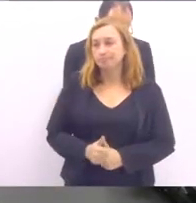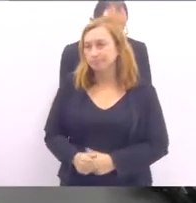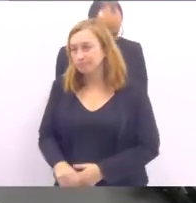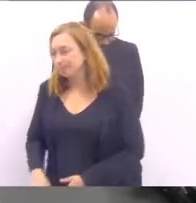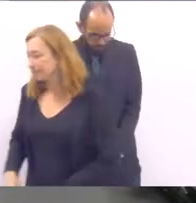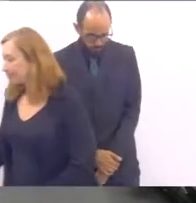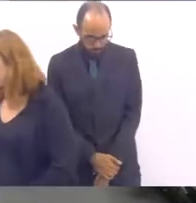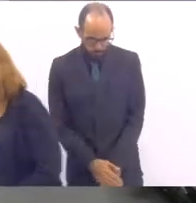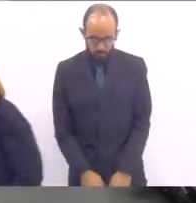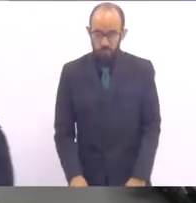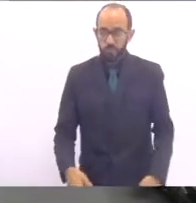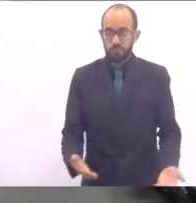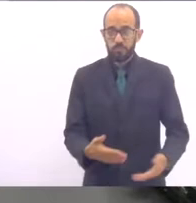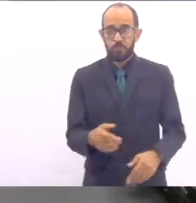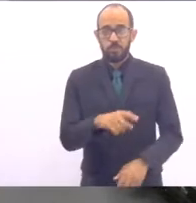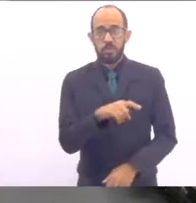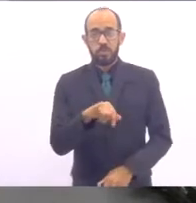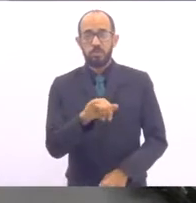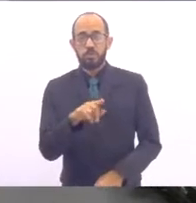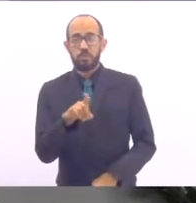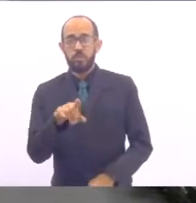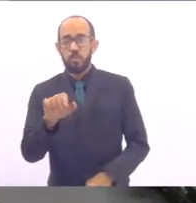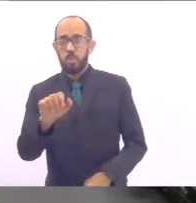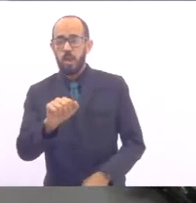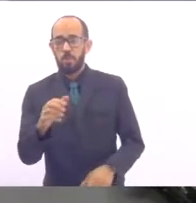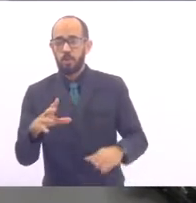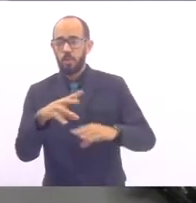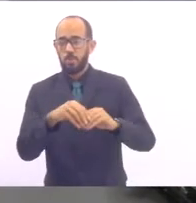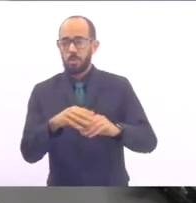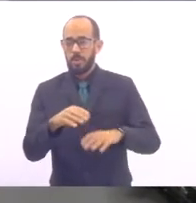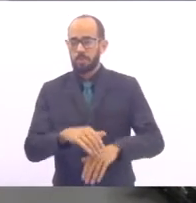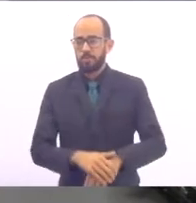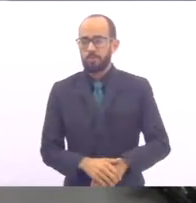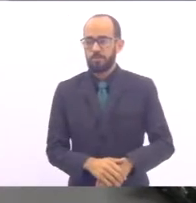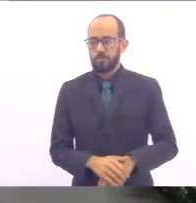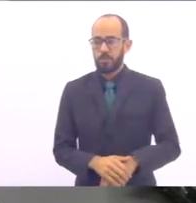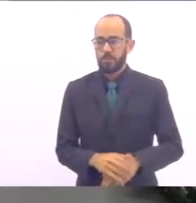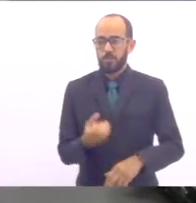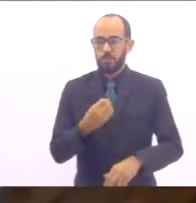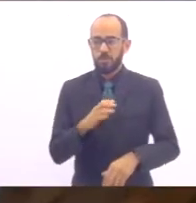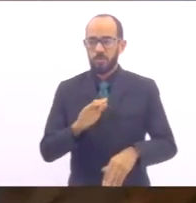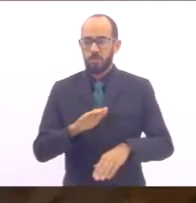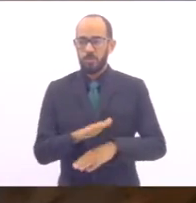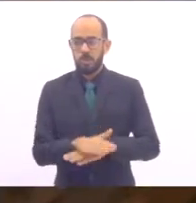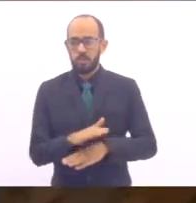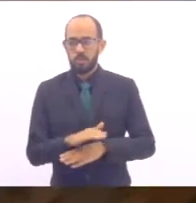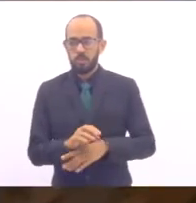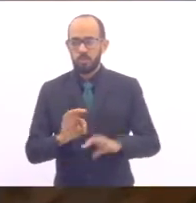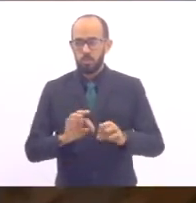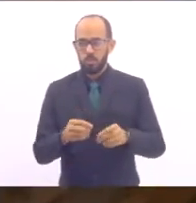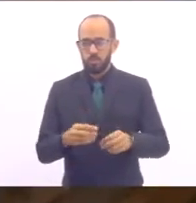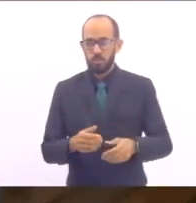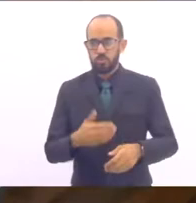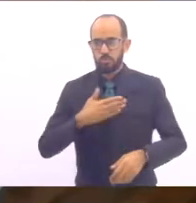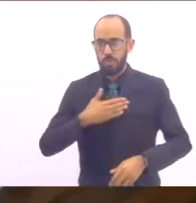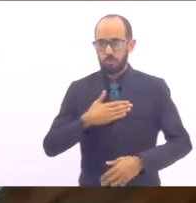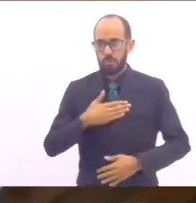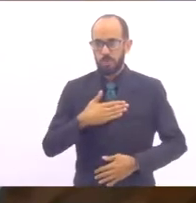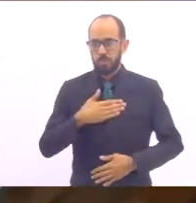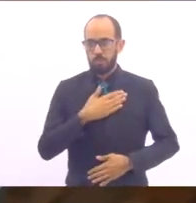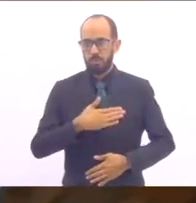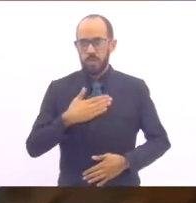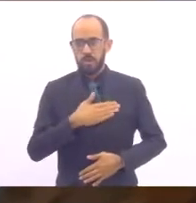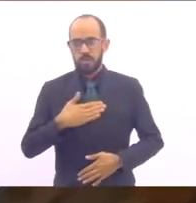companheira Zilda para complementar. Boa tarde a todos e a todas. E para mim é um prazer, né, estar aqui mais uma